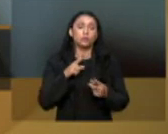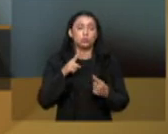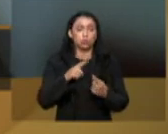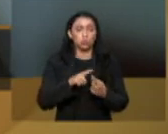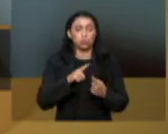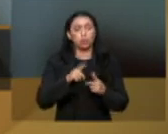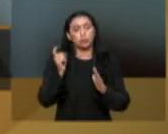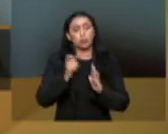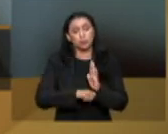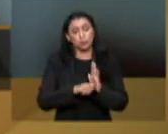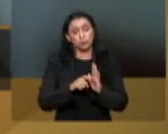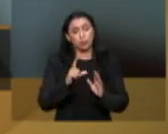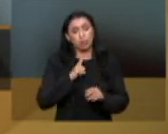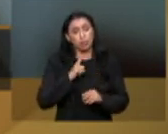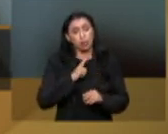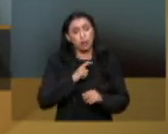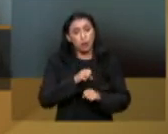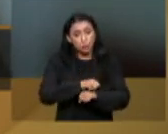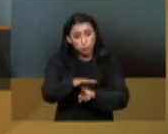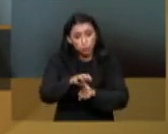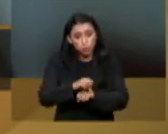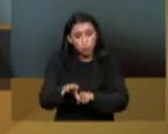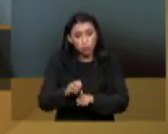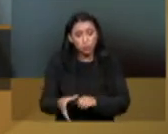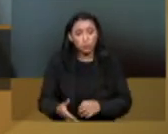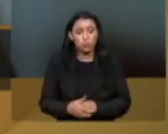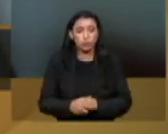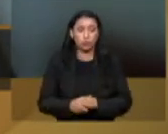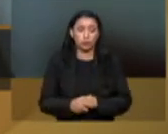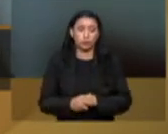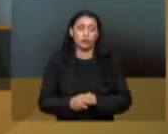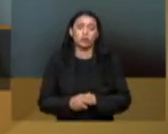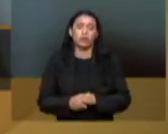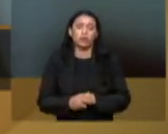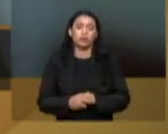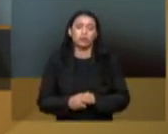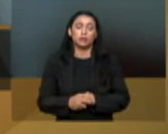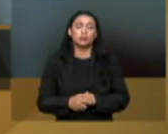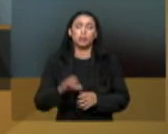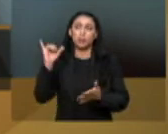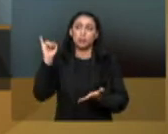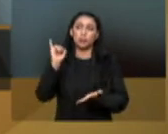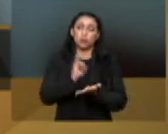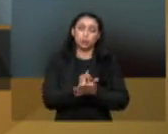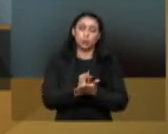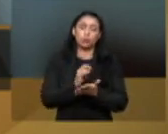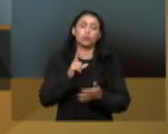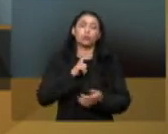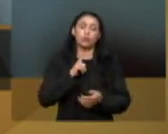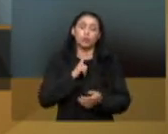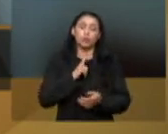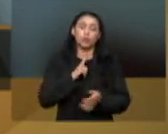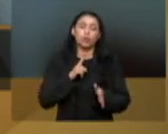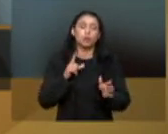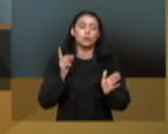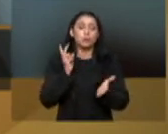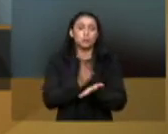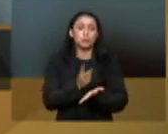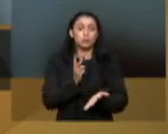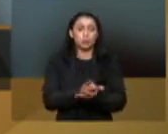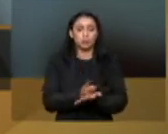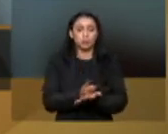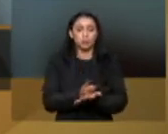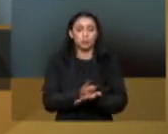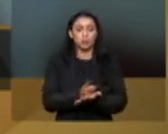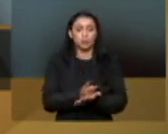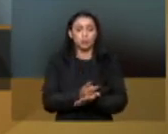devidas pelos distribuidores. Para os produtores e importadores, o mesmo diploma estabeleceu as alíquotas